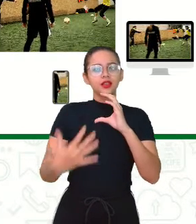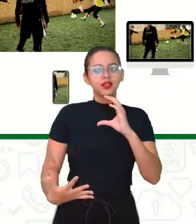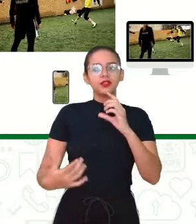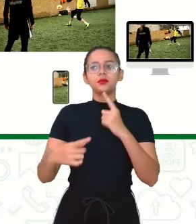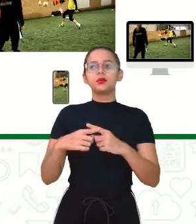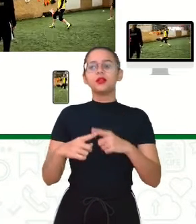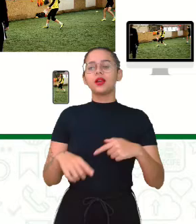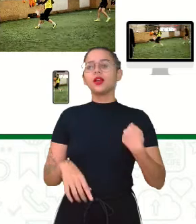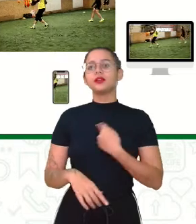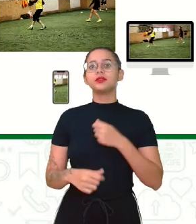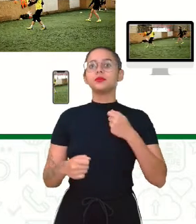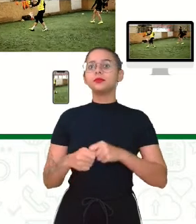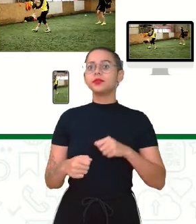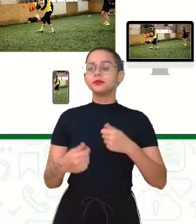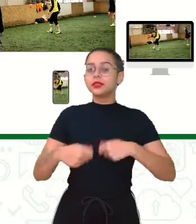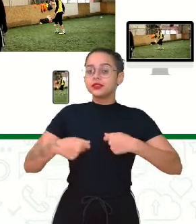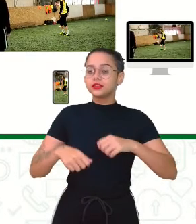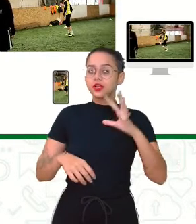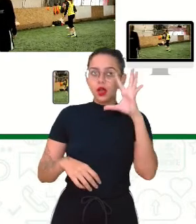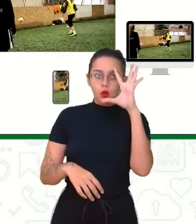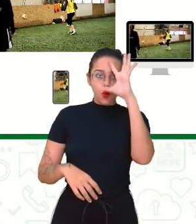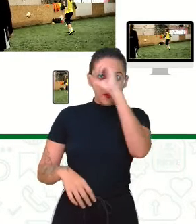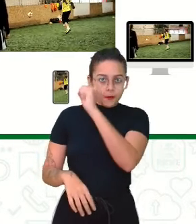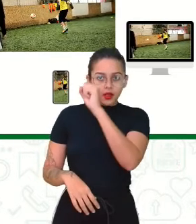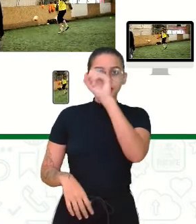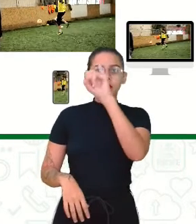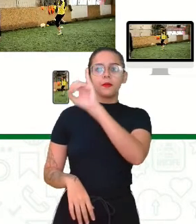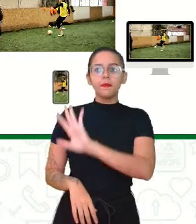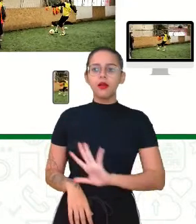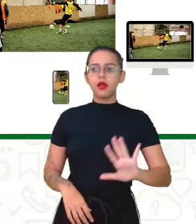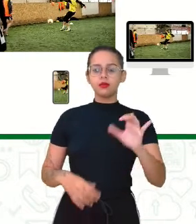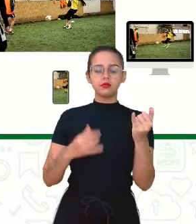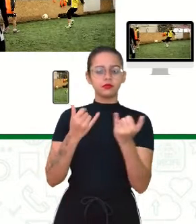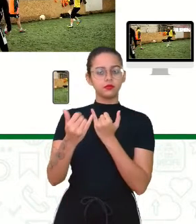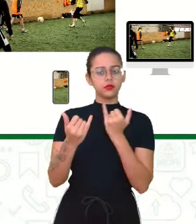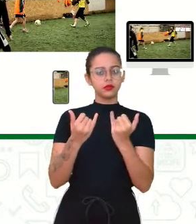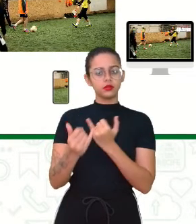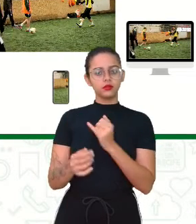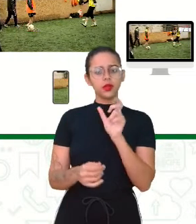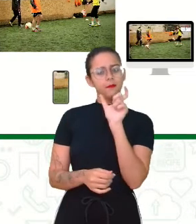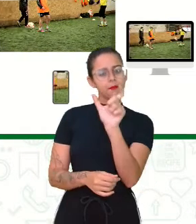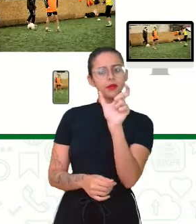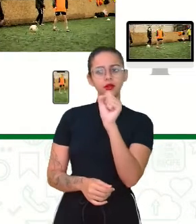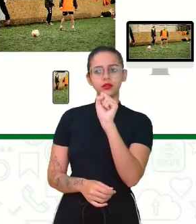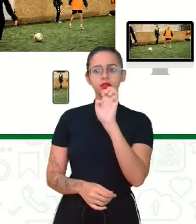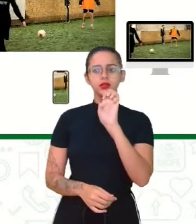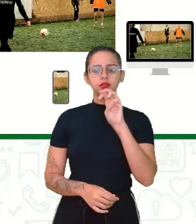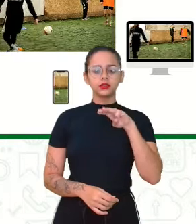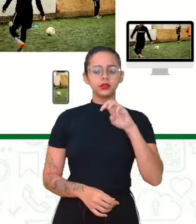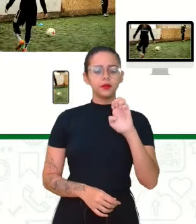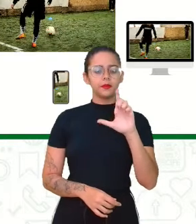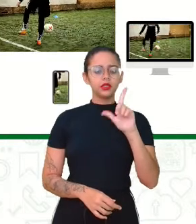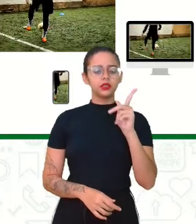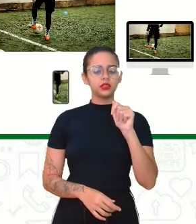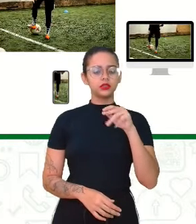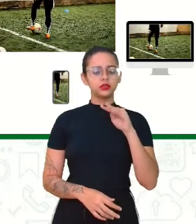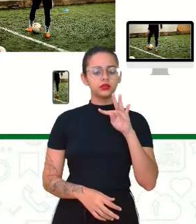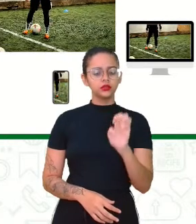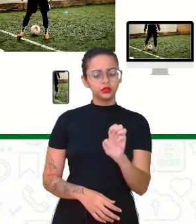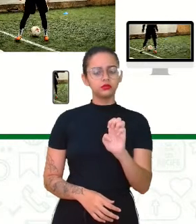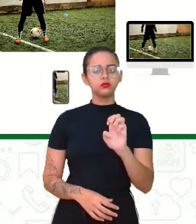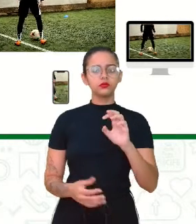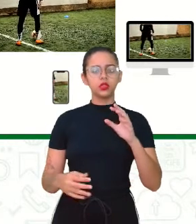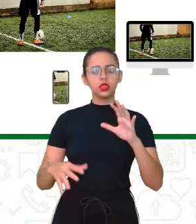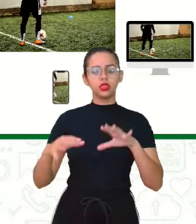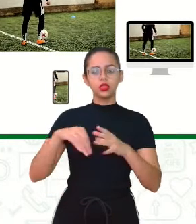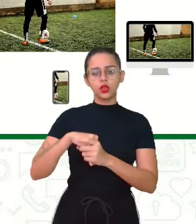a gente precisa compreender que são figuras semelhantes. A palavra semelhante em geometria ela quer